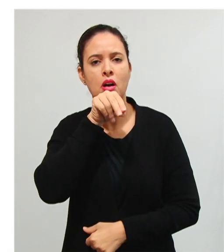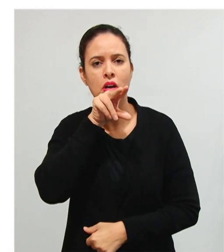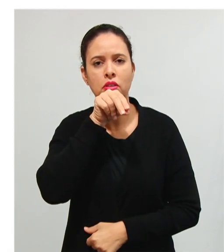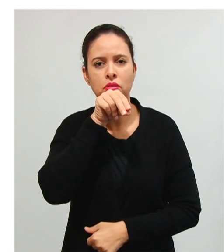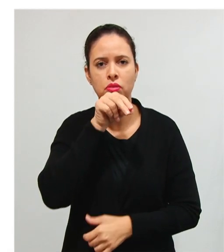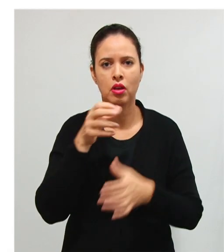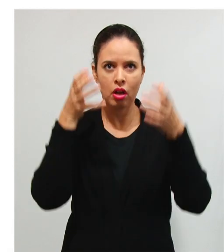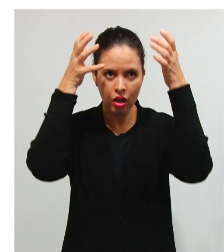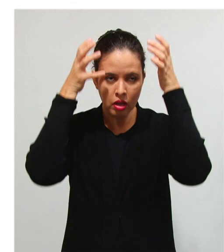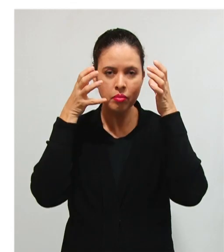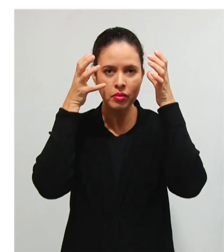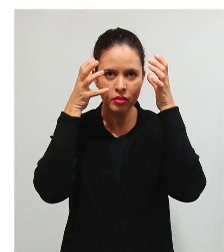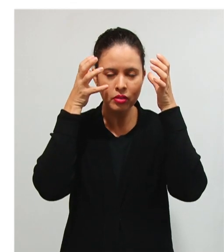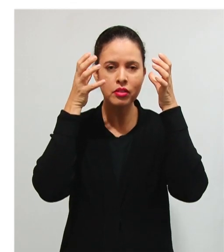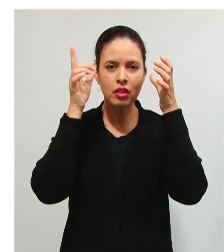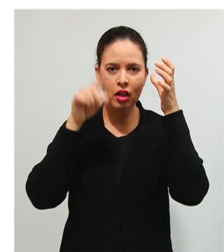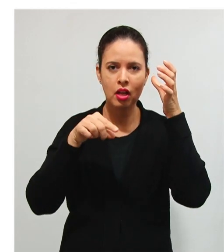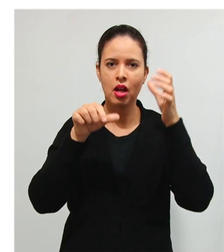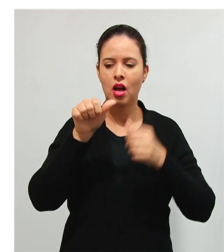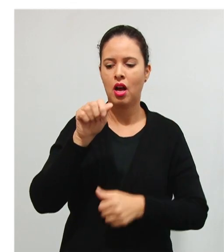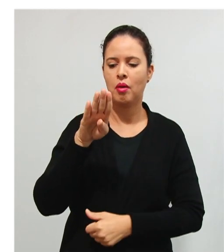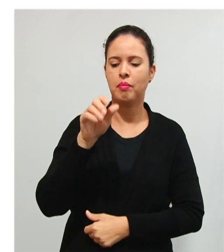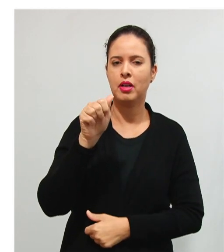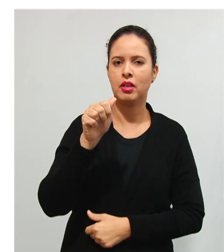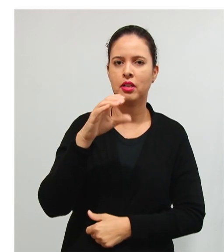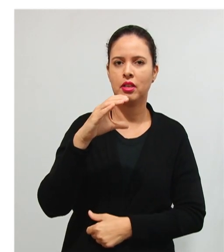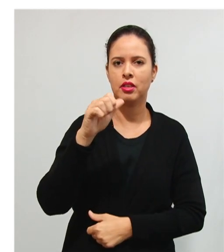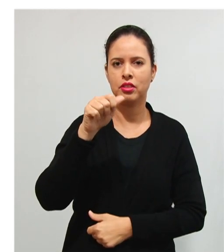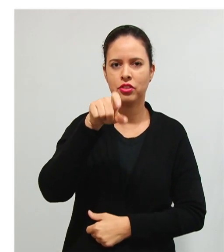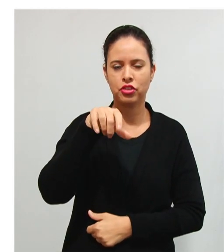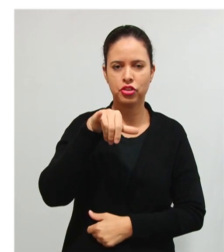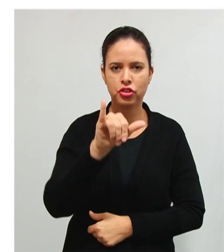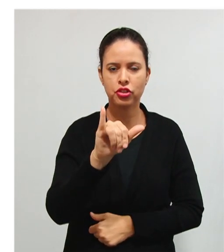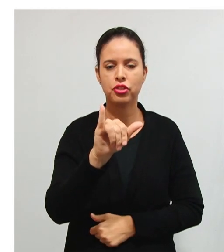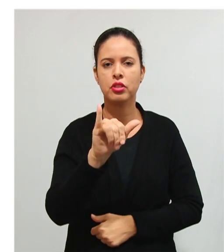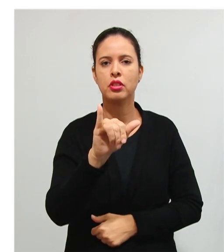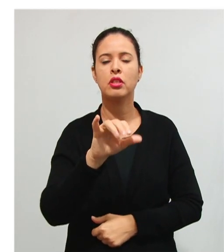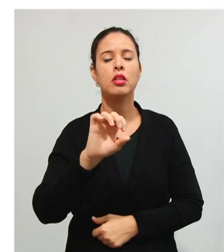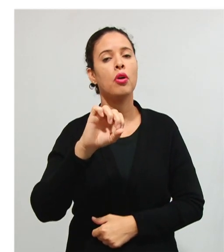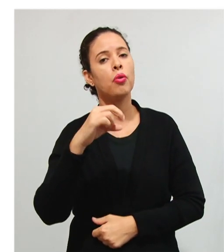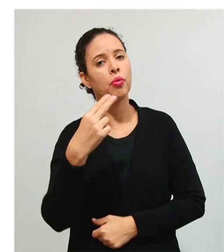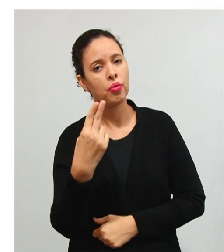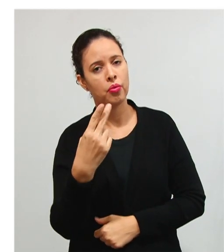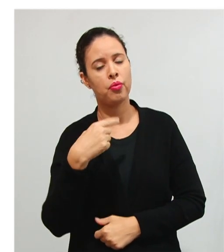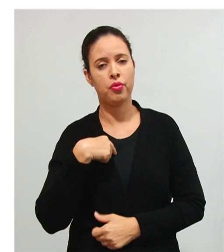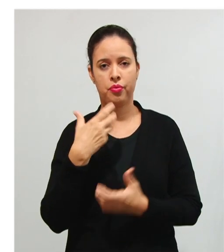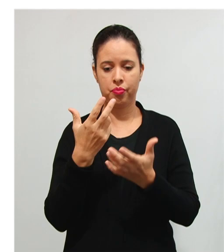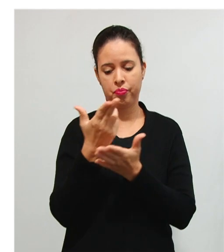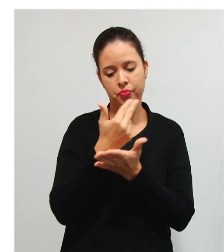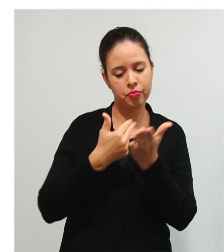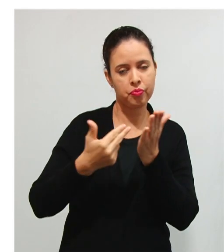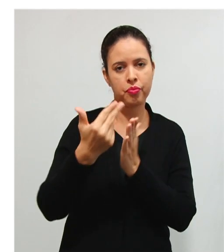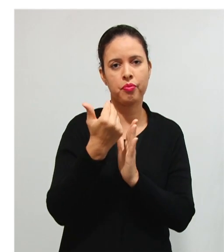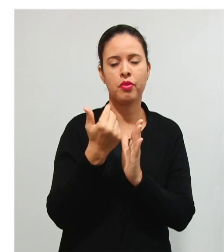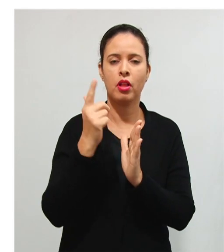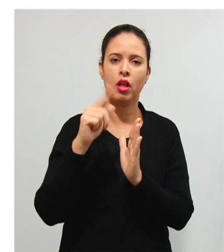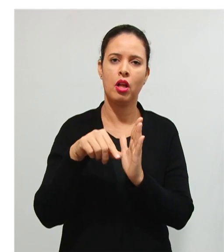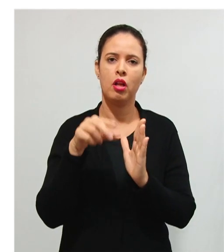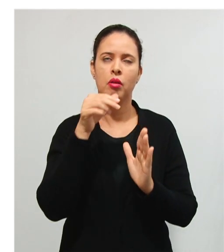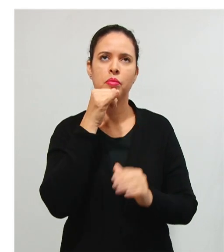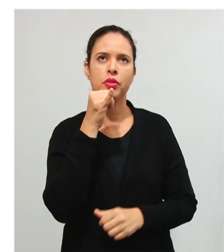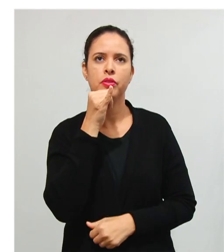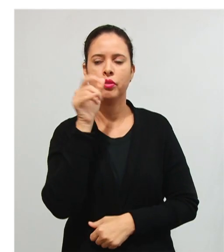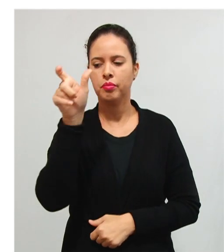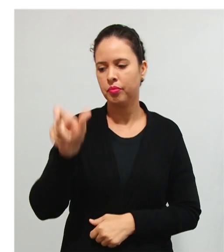abacaxi. Ele vai tentar desenhar um pato com a cabeça de abacaxi. Ou eu quero desenhar determinado